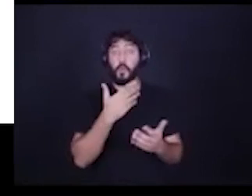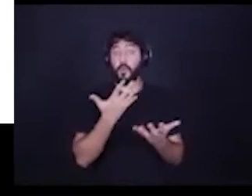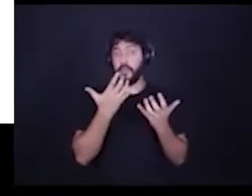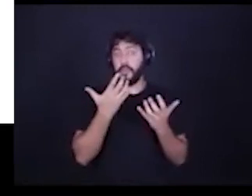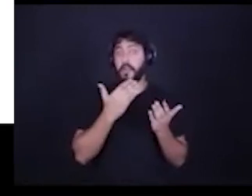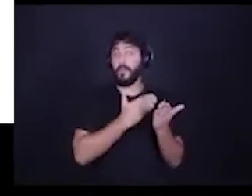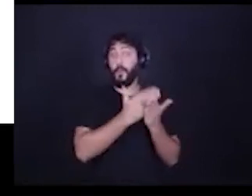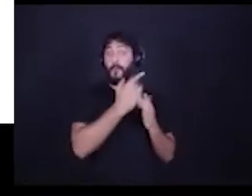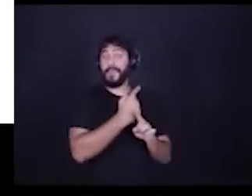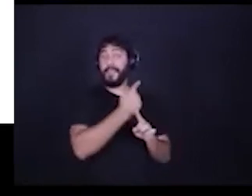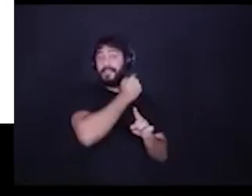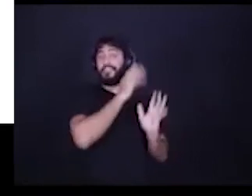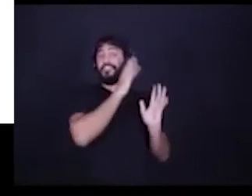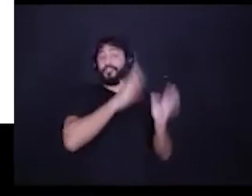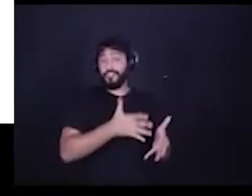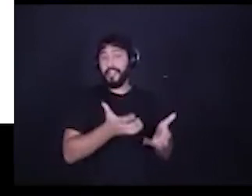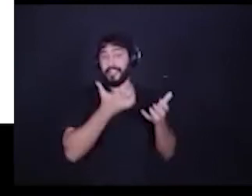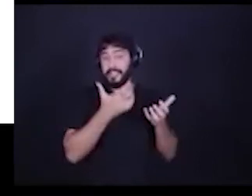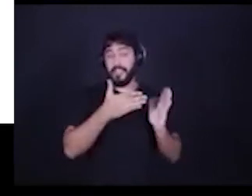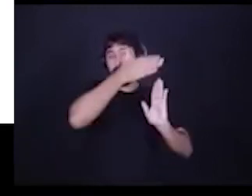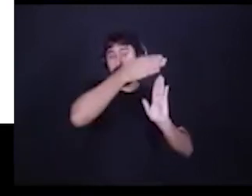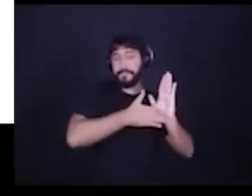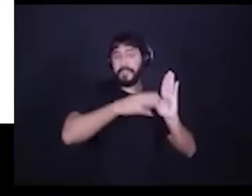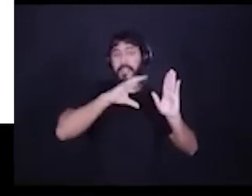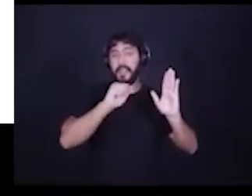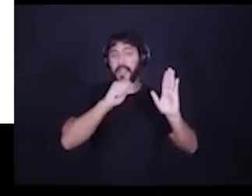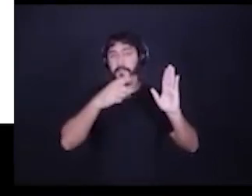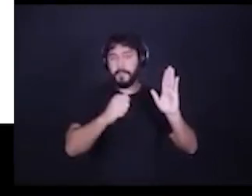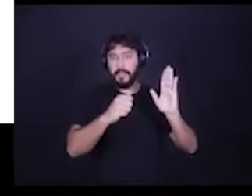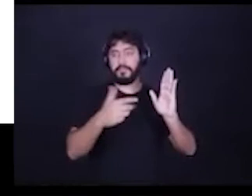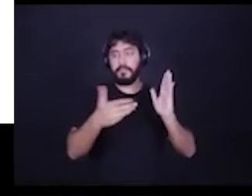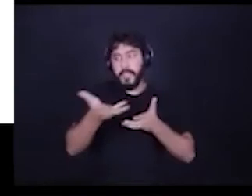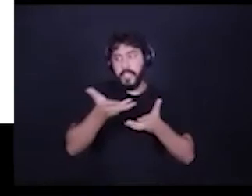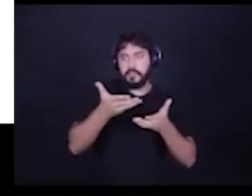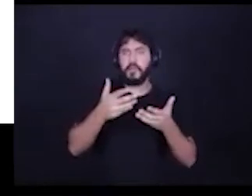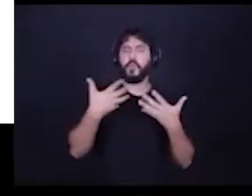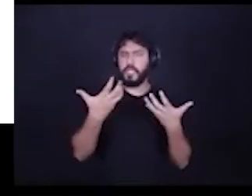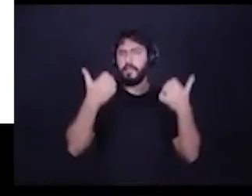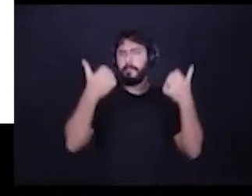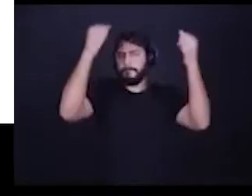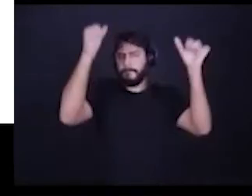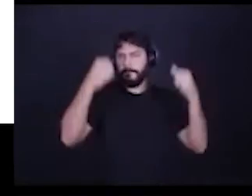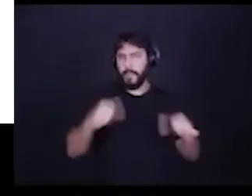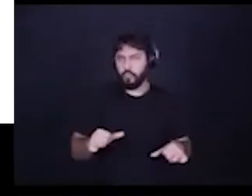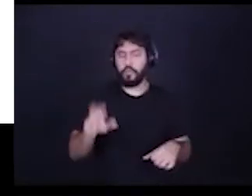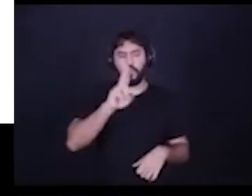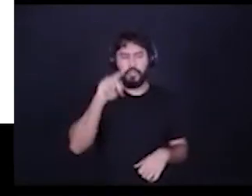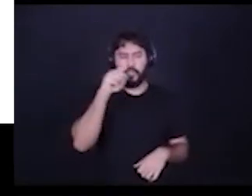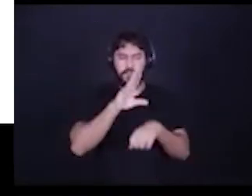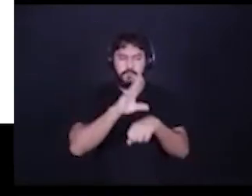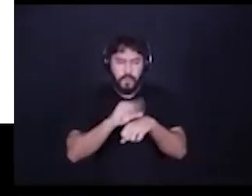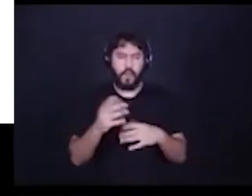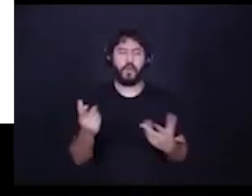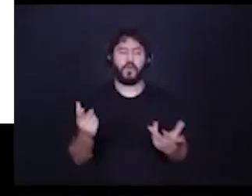catálogo, que o livreto, né, de mediação da exposição fosse um pôster, e usando essa foto e